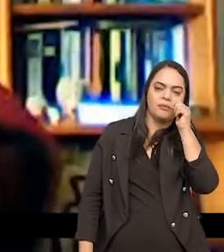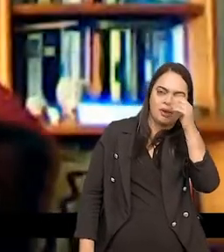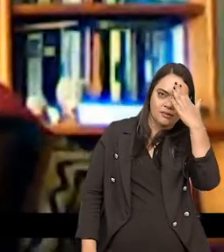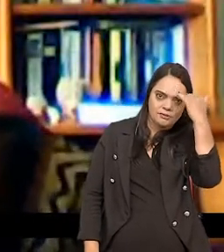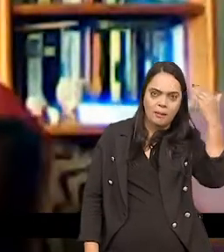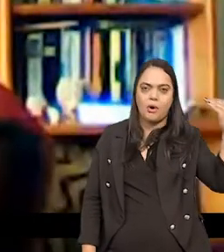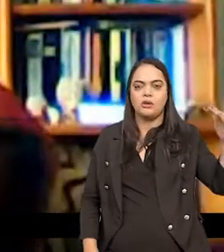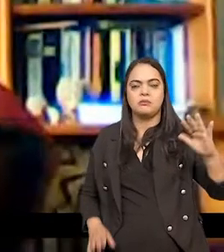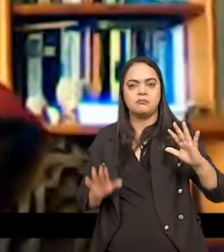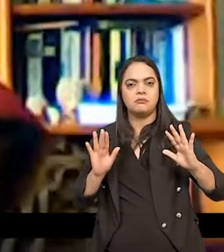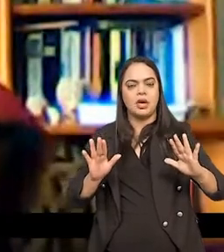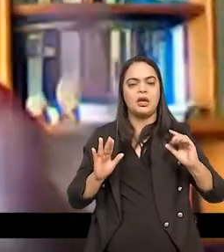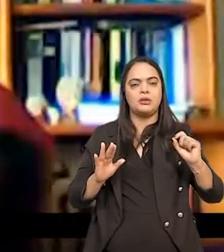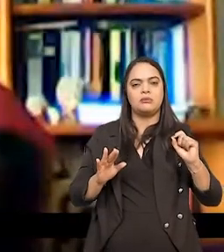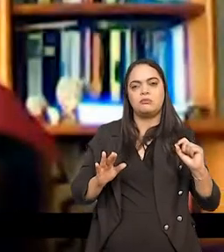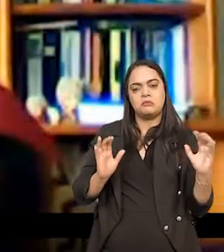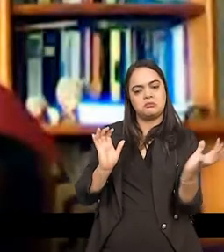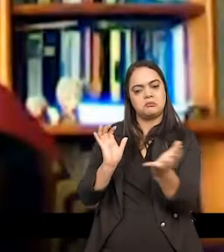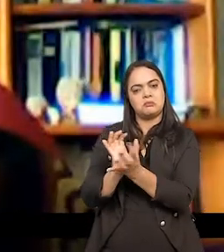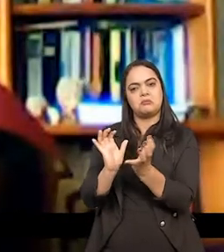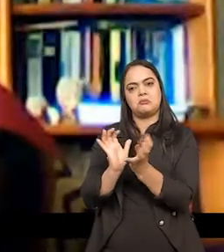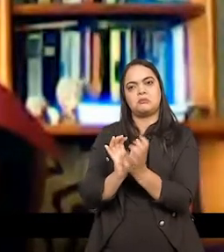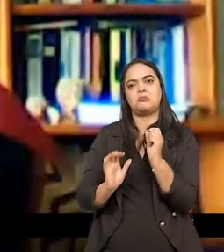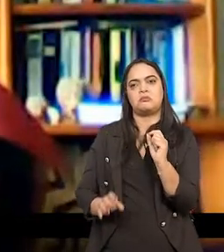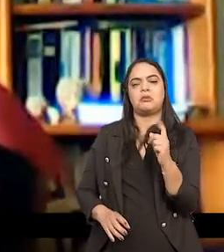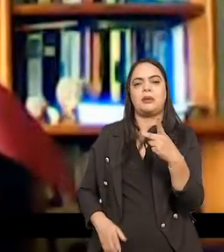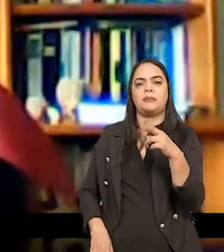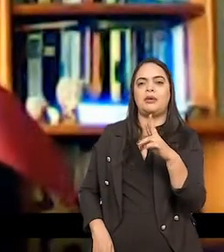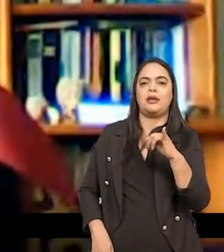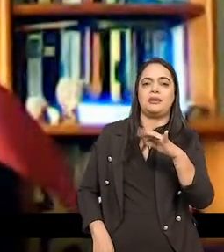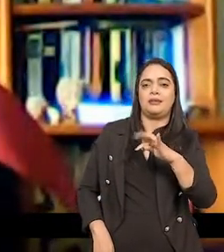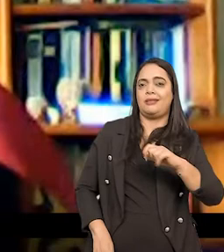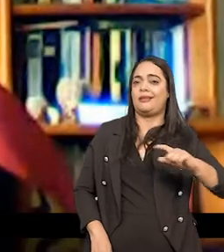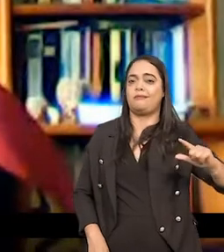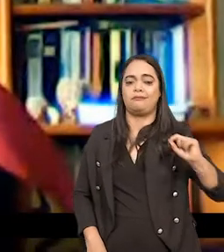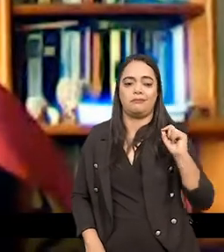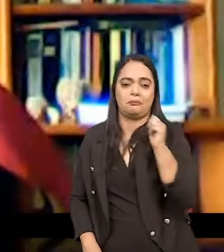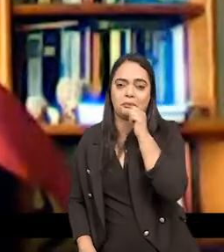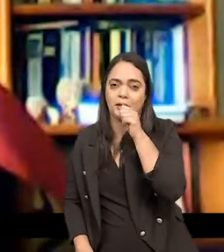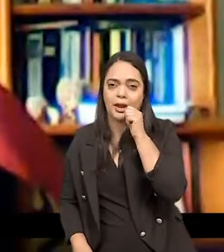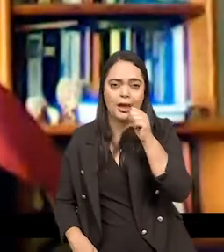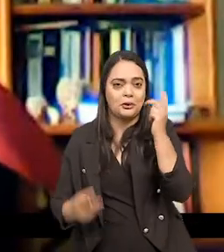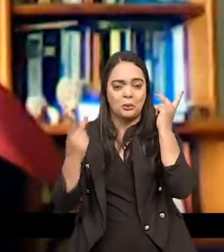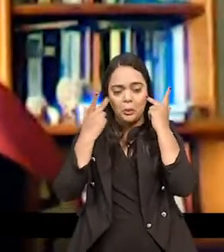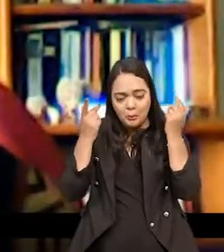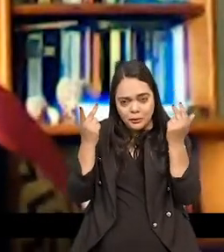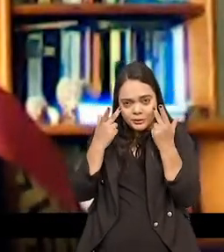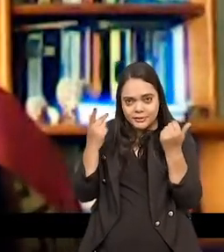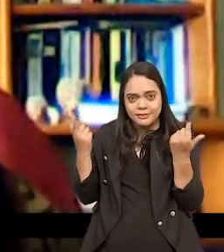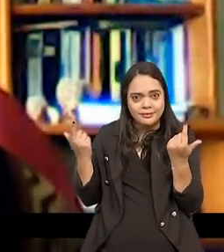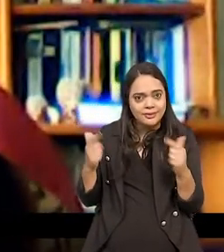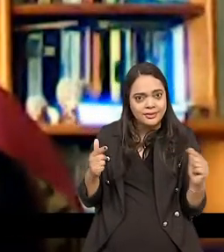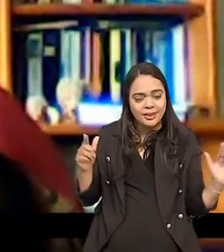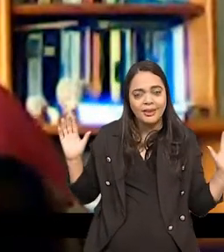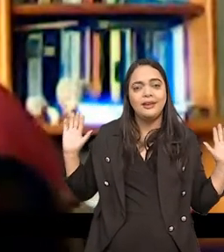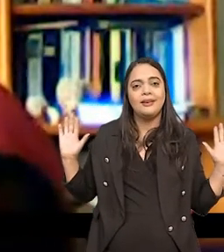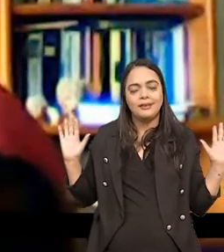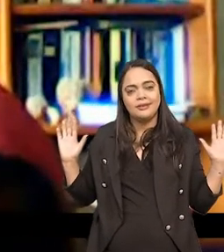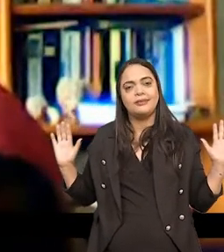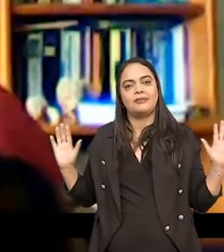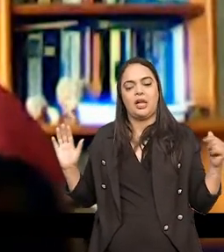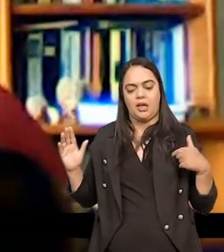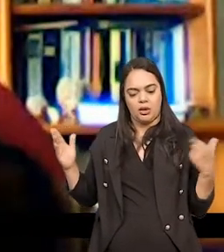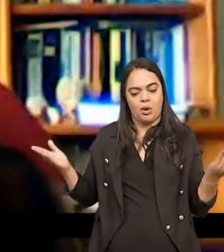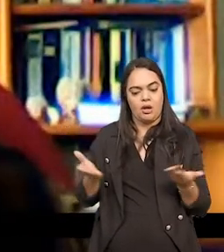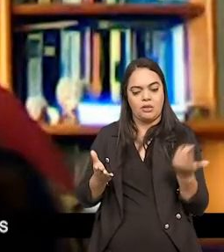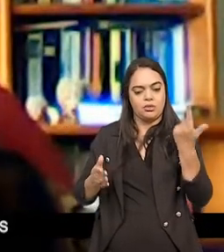uma super elite, super tal e tal, e tu não acha as mulheres comuns. Tu não acha. Então, agora refiz o projeto, agora